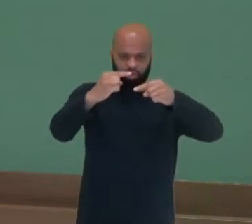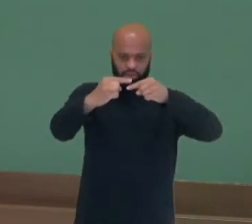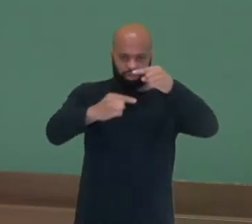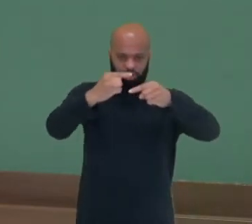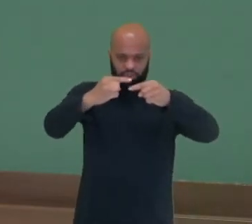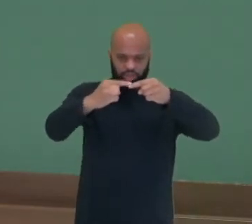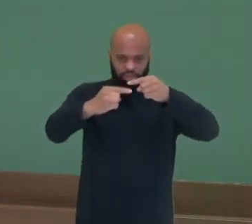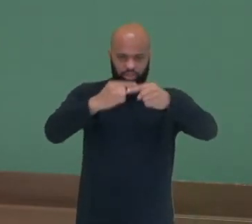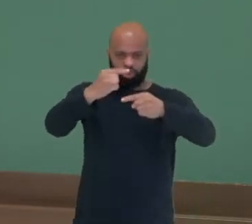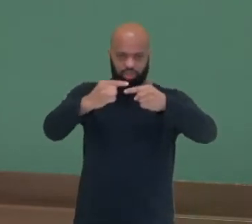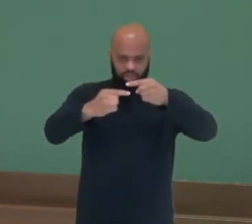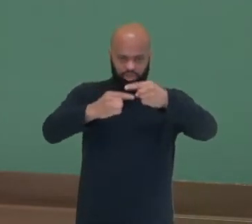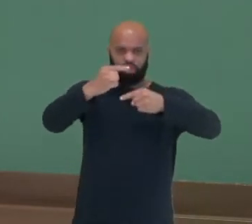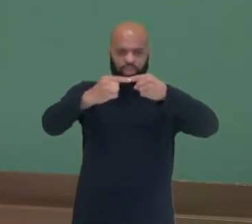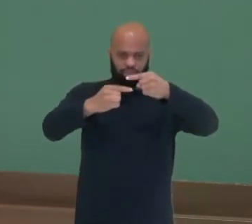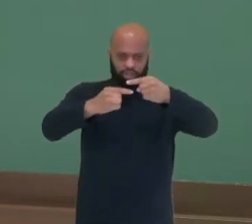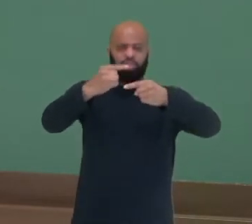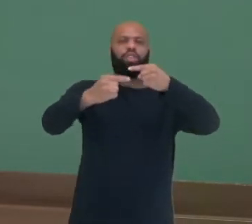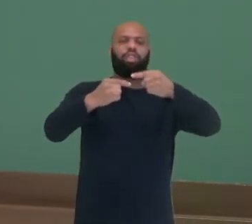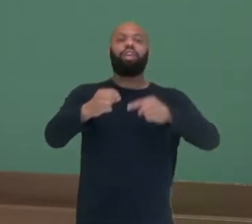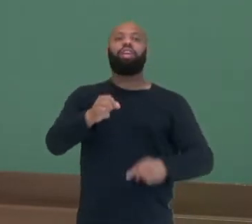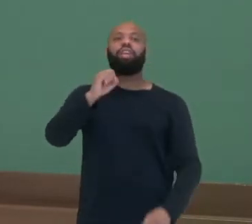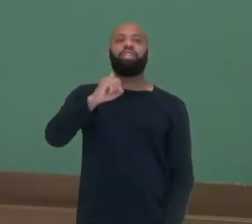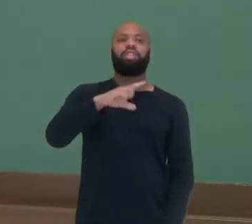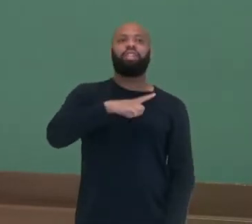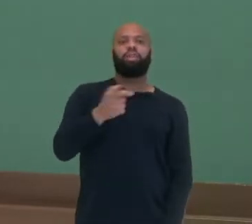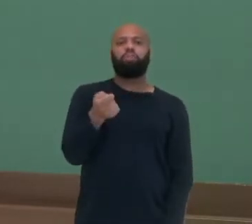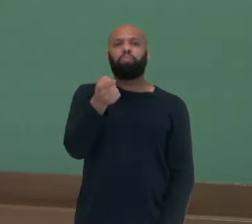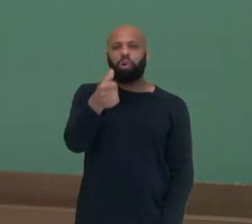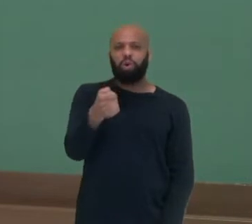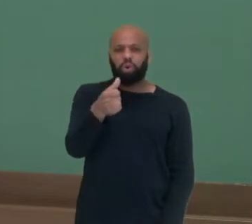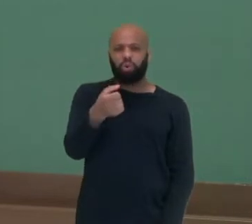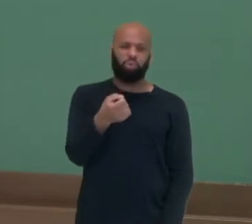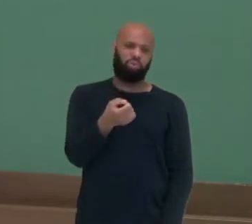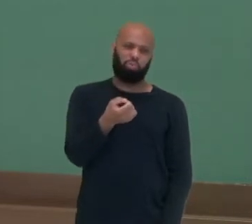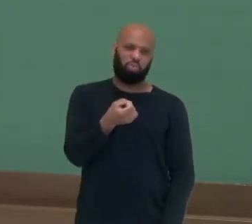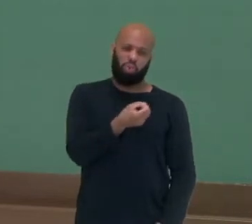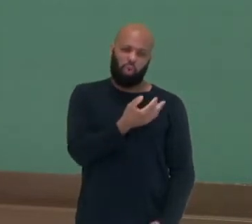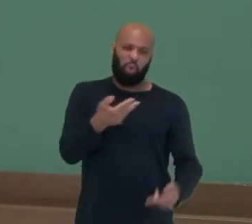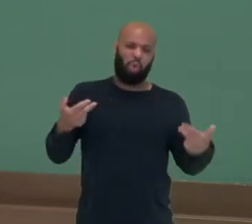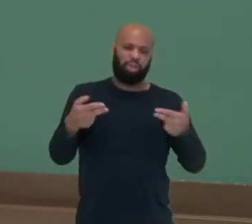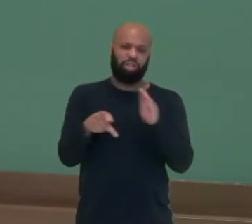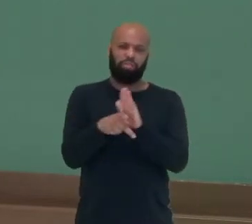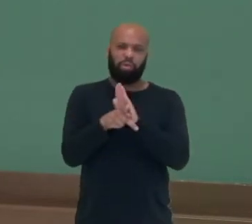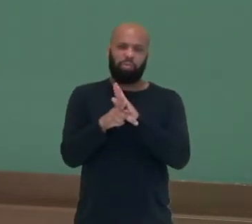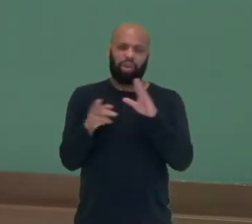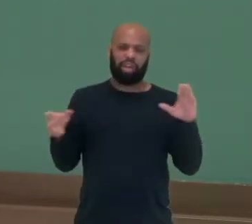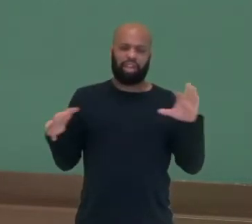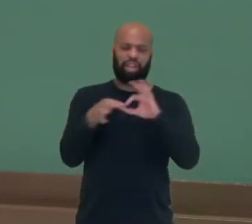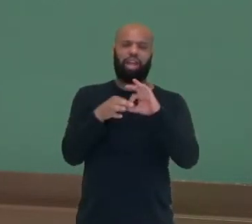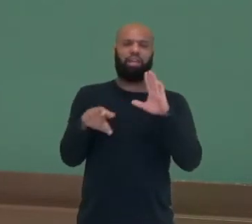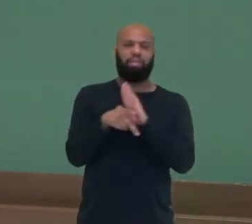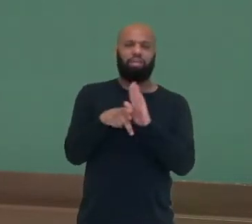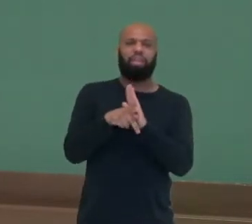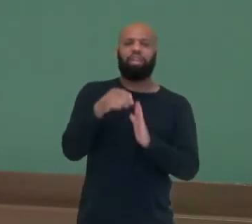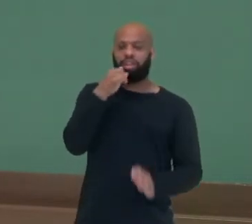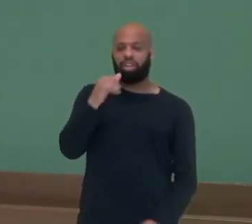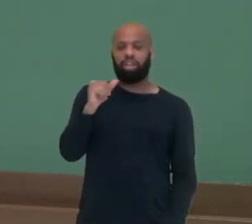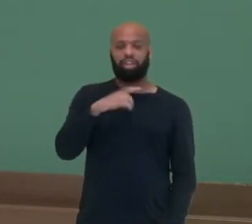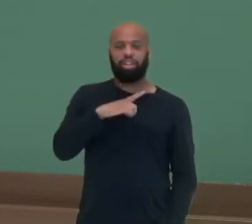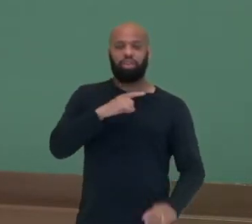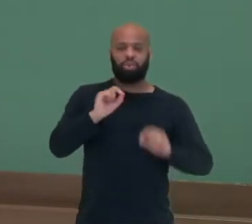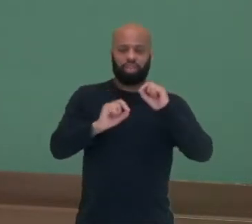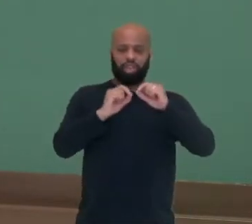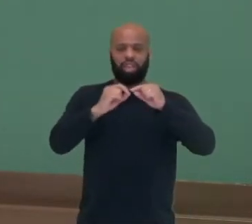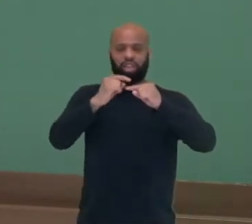o númerozinho roda bem lentamente. Mas se liga chuveiro, televisão, batedeira, videogame, você